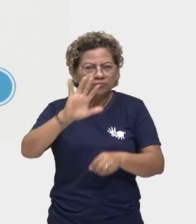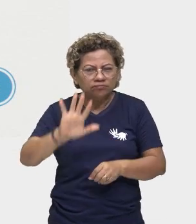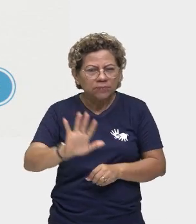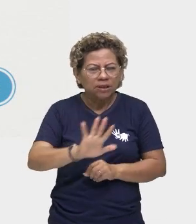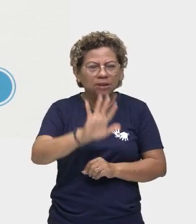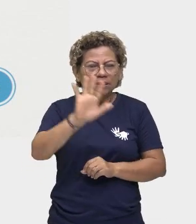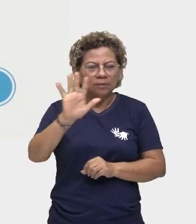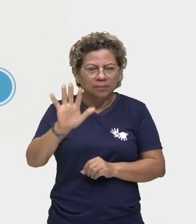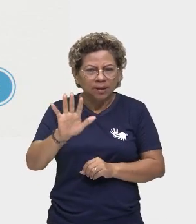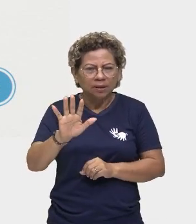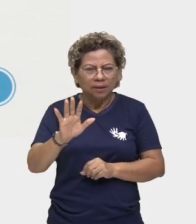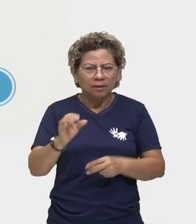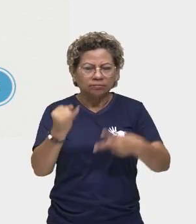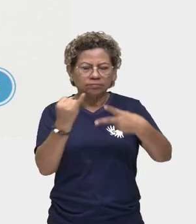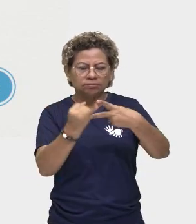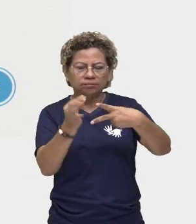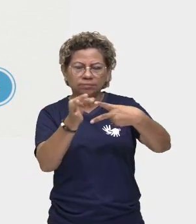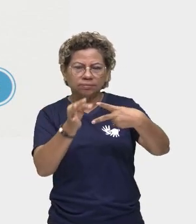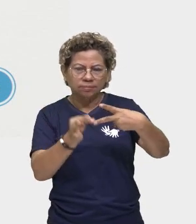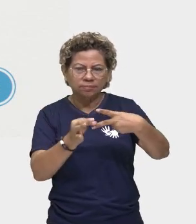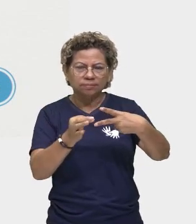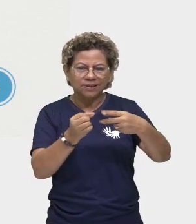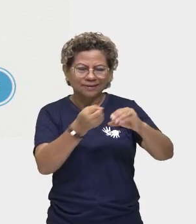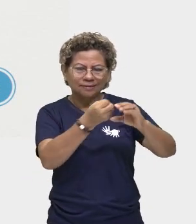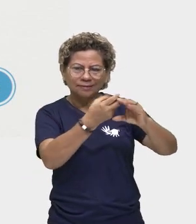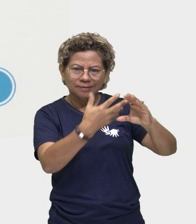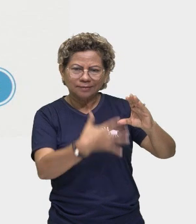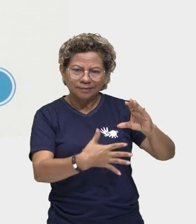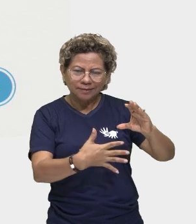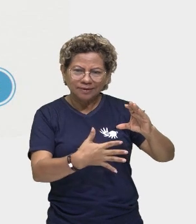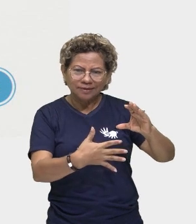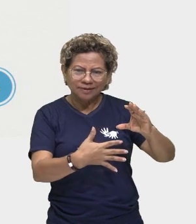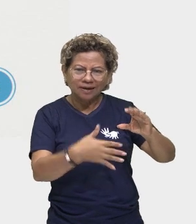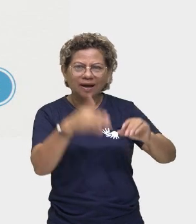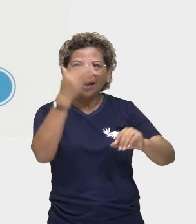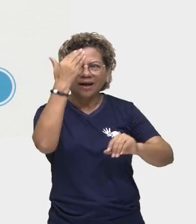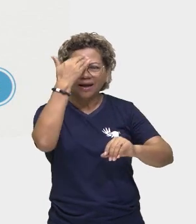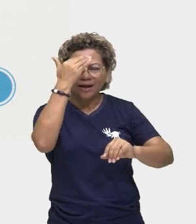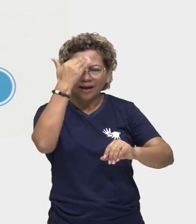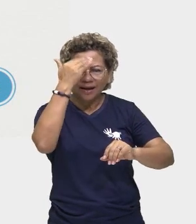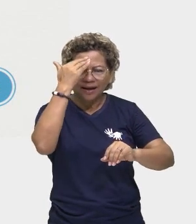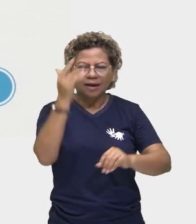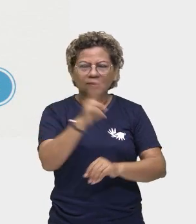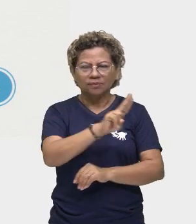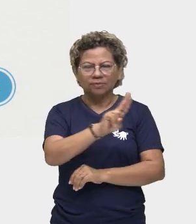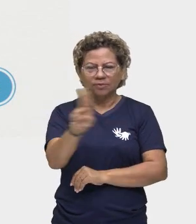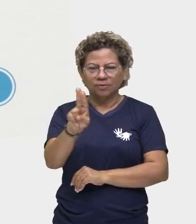características, ele é classificado como irregular.